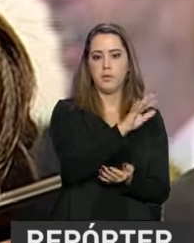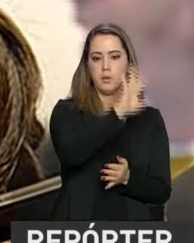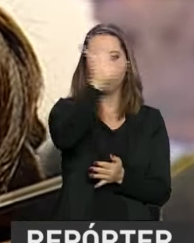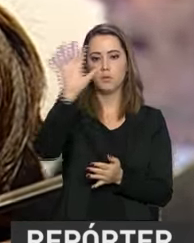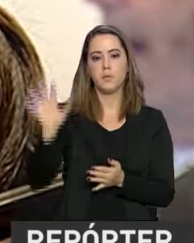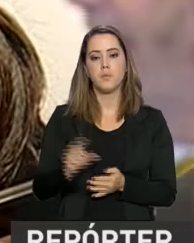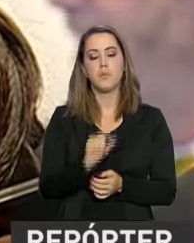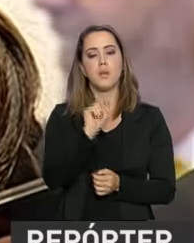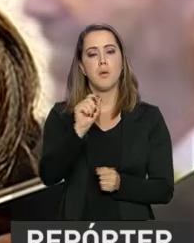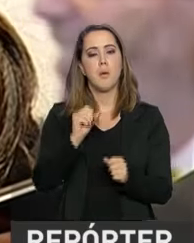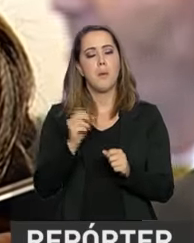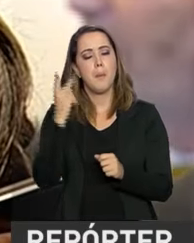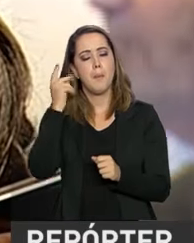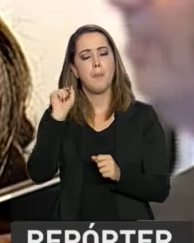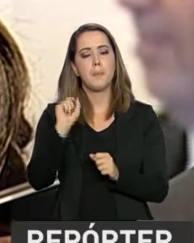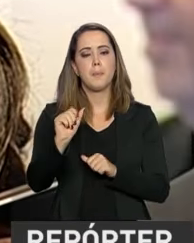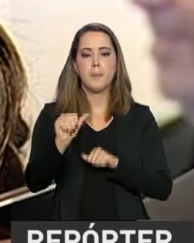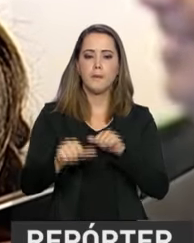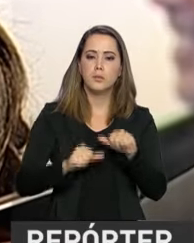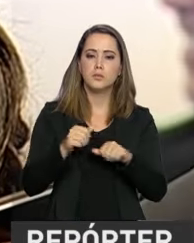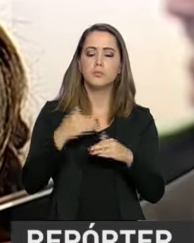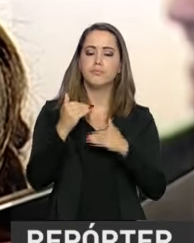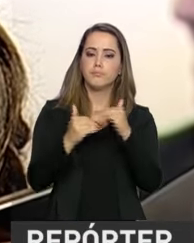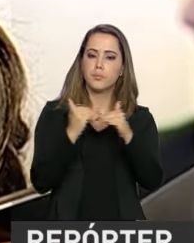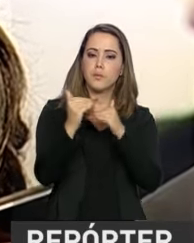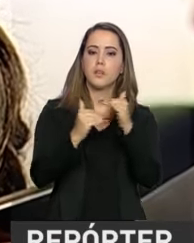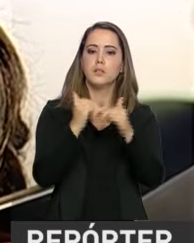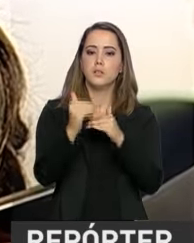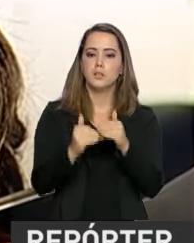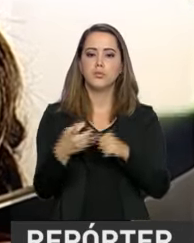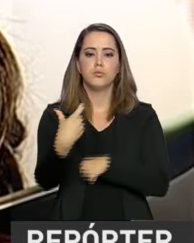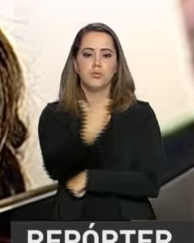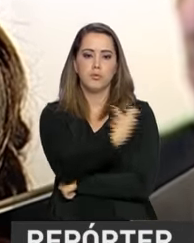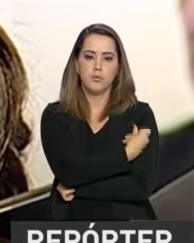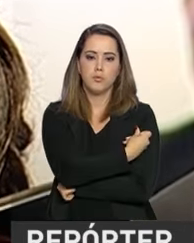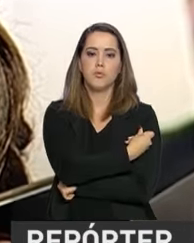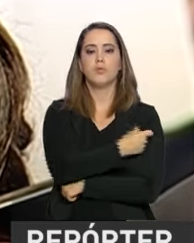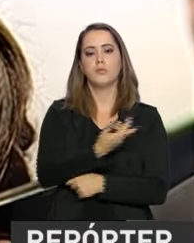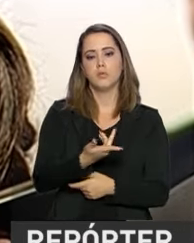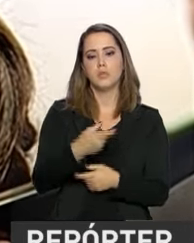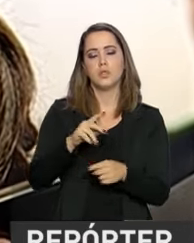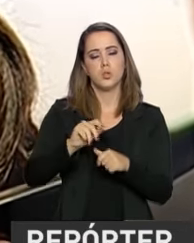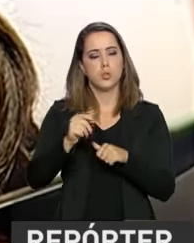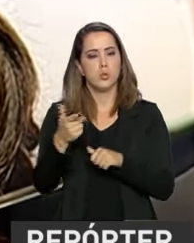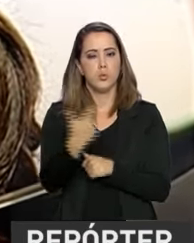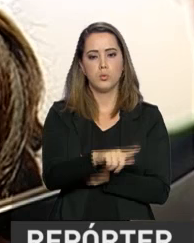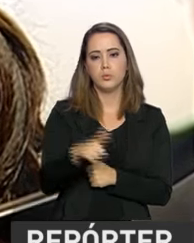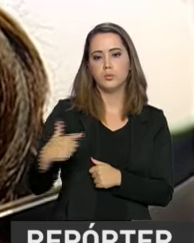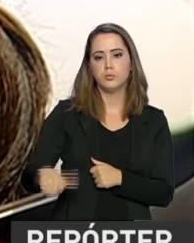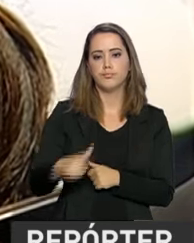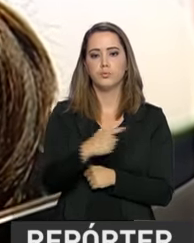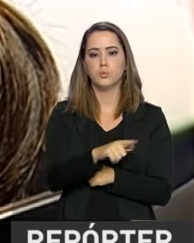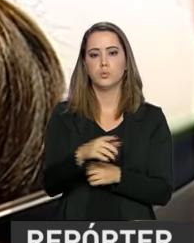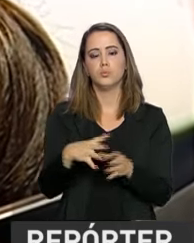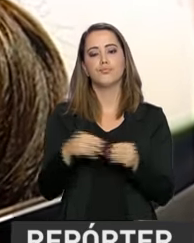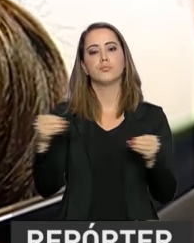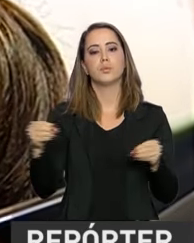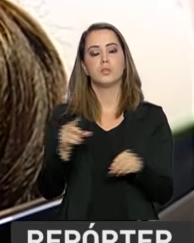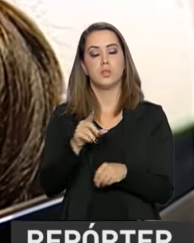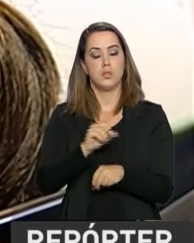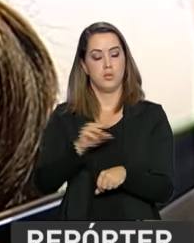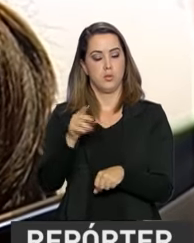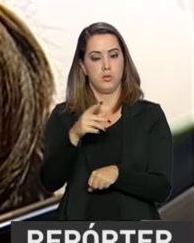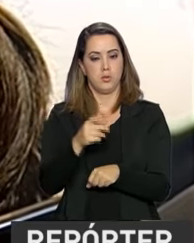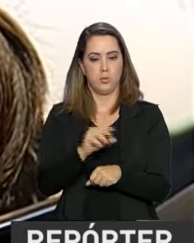desenvolver as vacinas e soro e outras possibilidades de tratamento para o Zica. e vamos tentar de forma